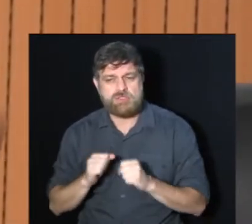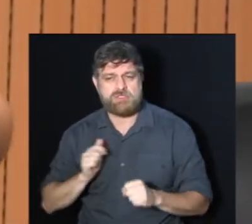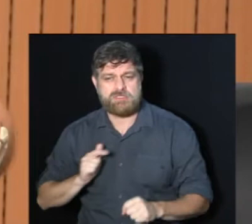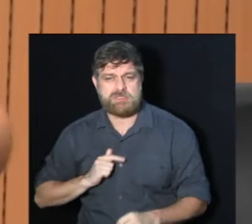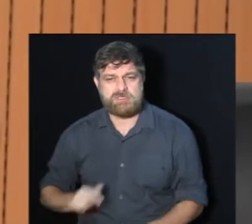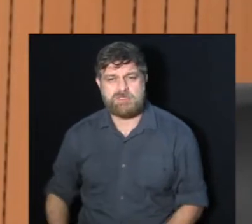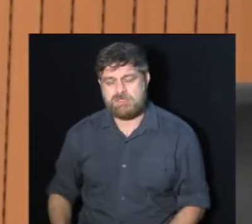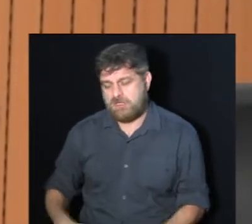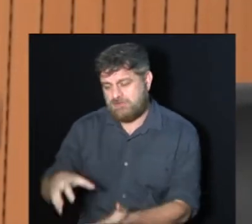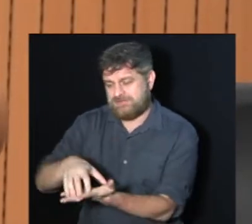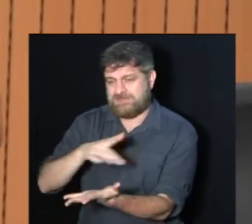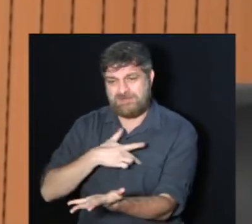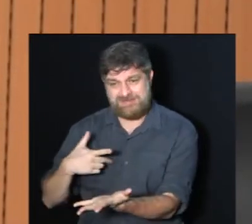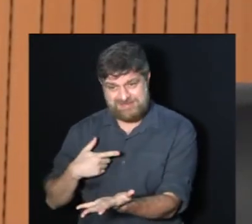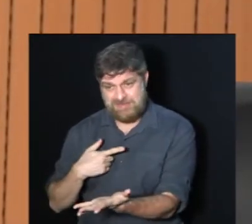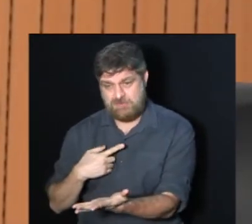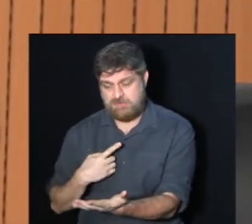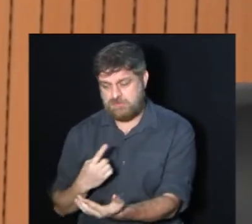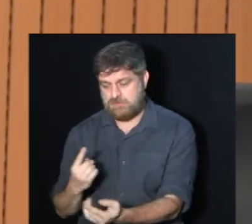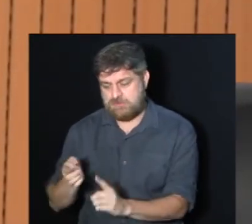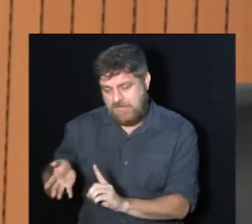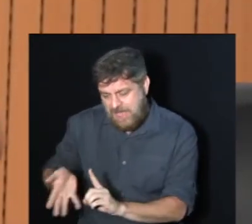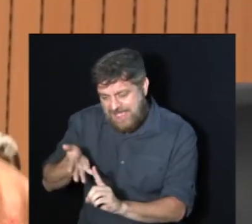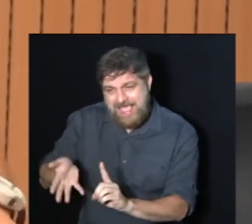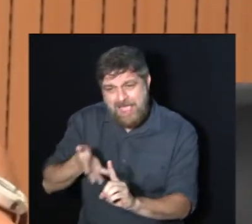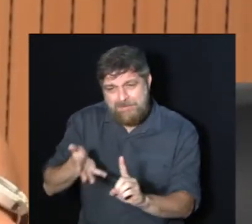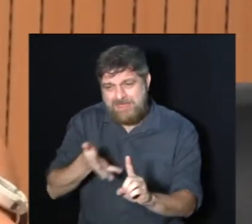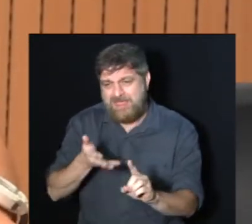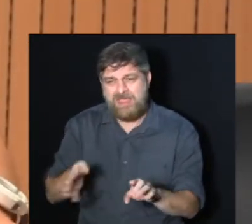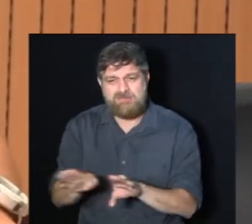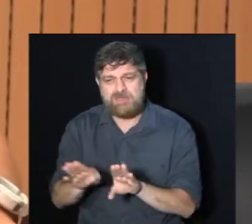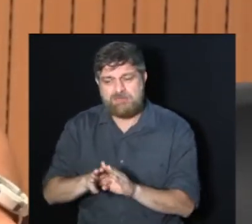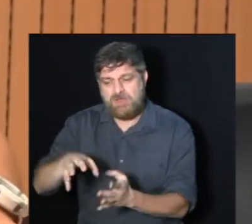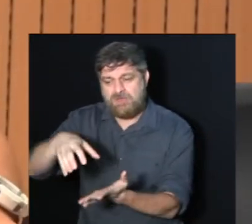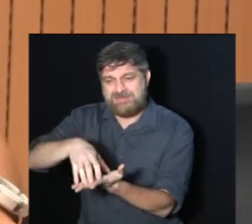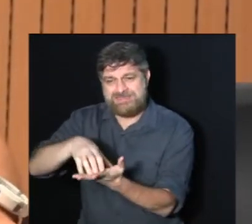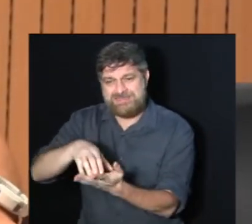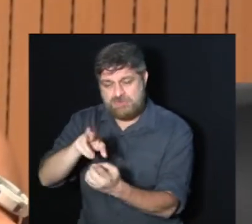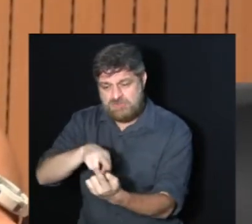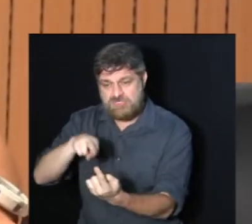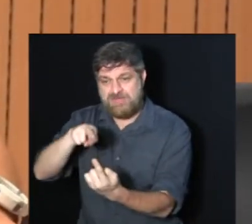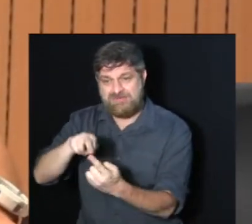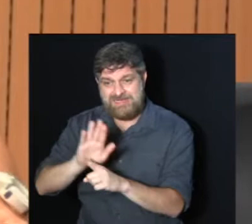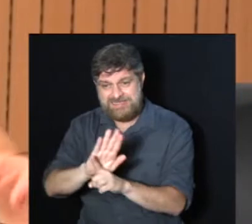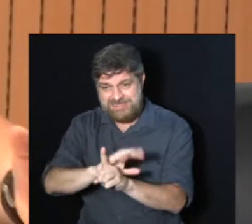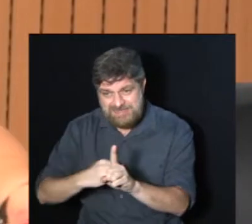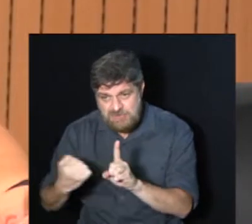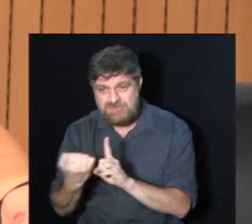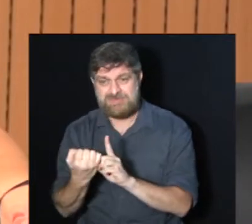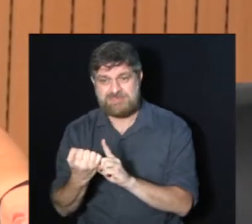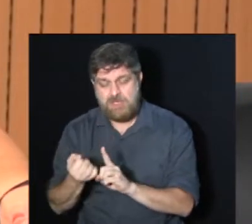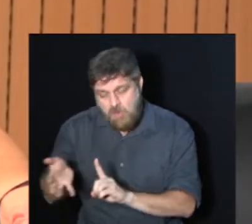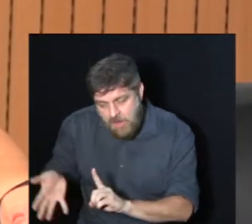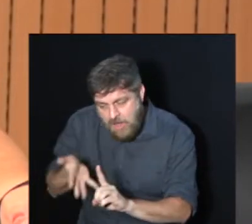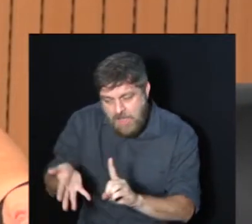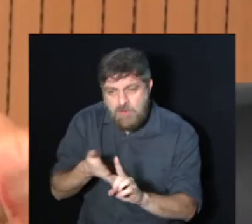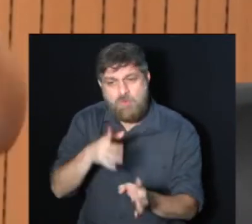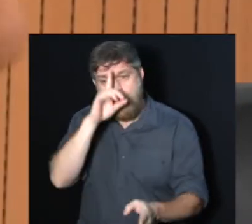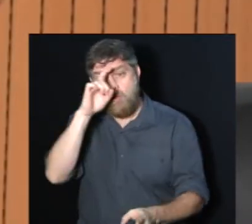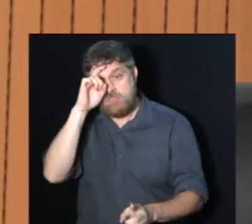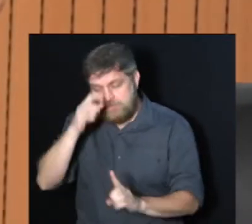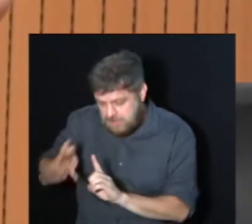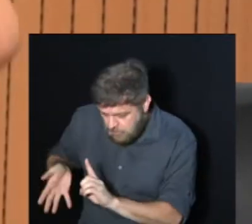posto de saúde, CRAS, CREAS, né? O hospital. Ela chegava para o